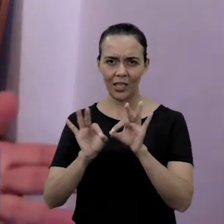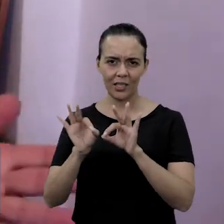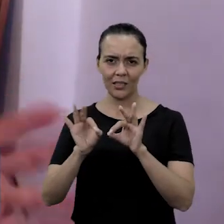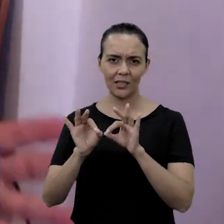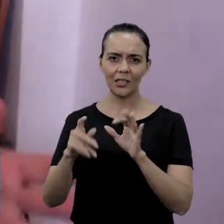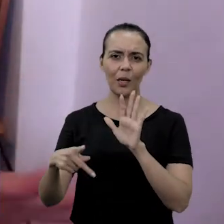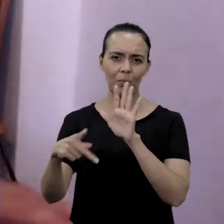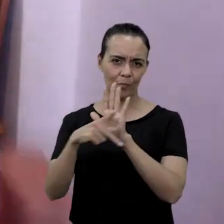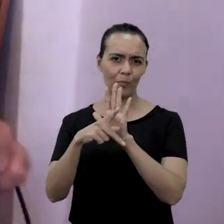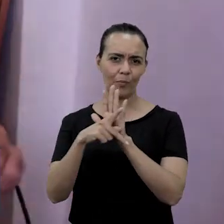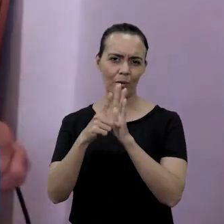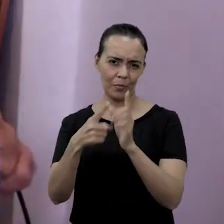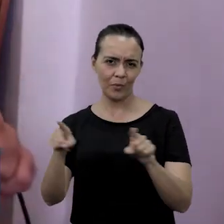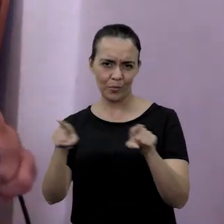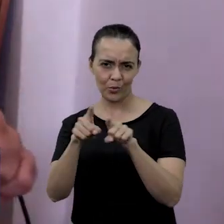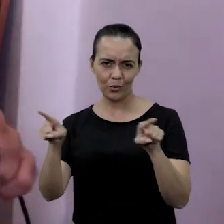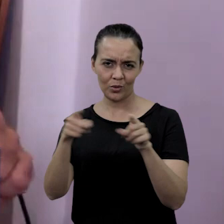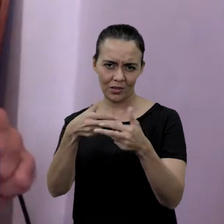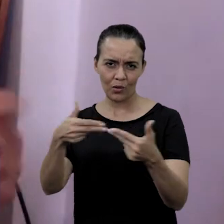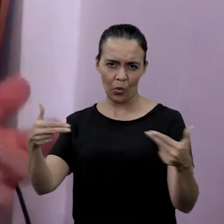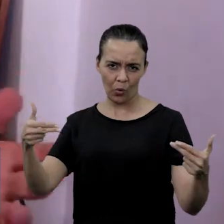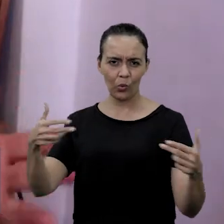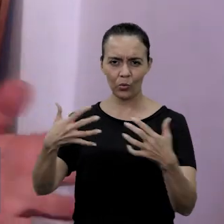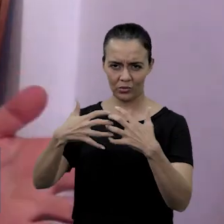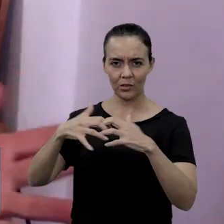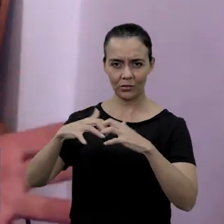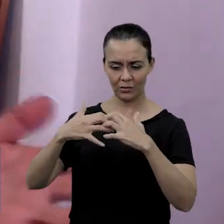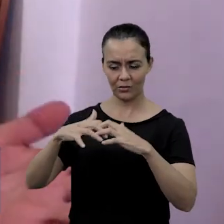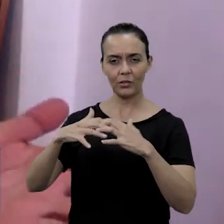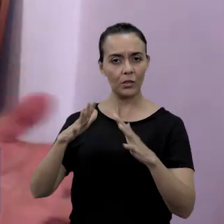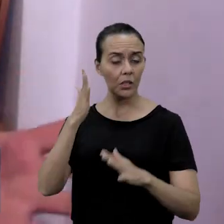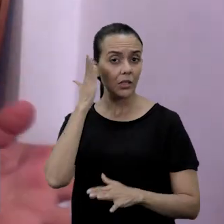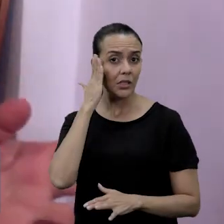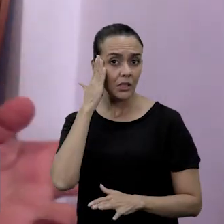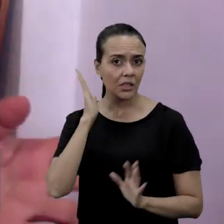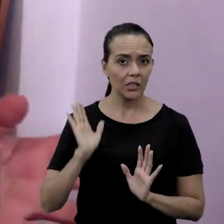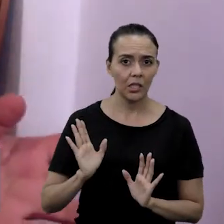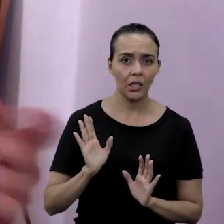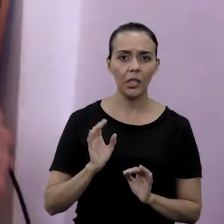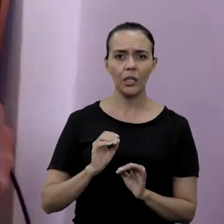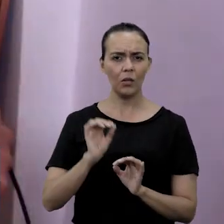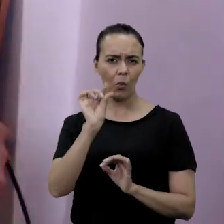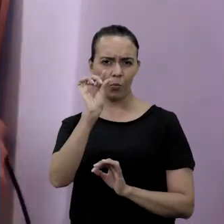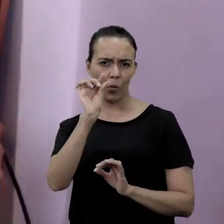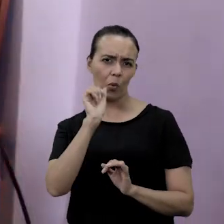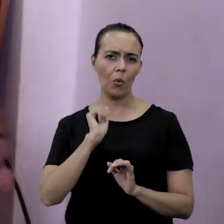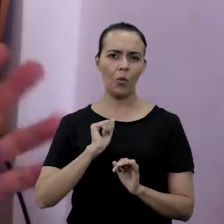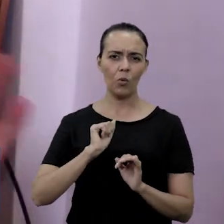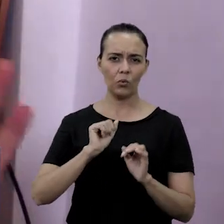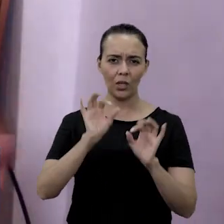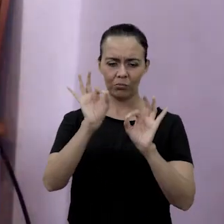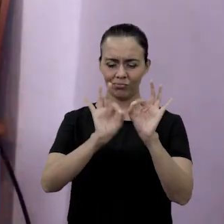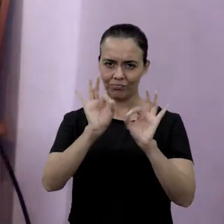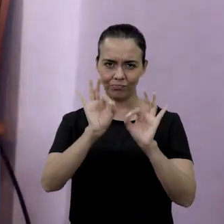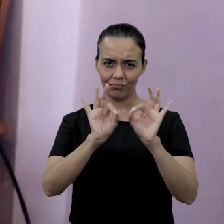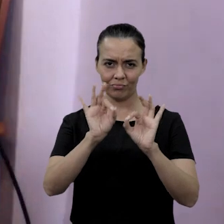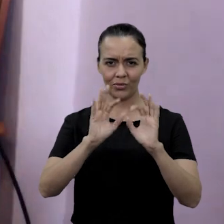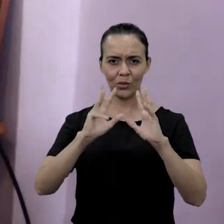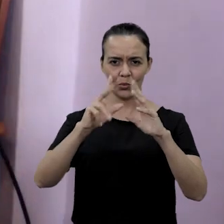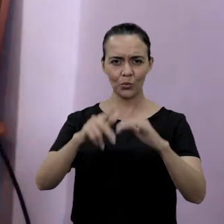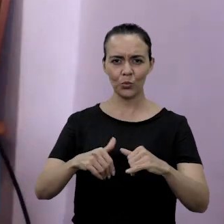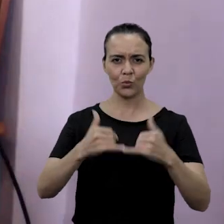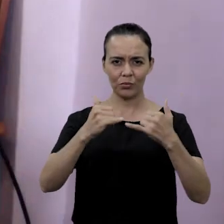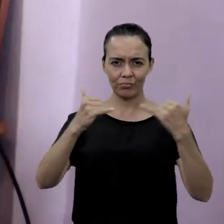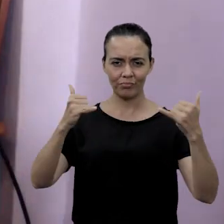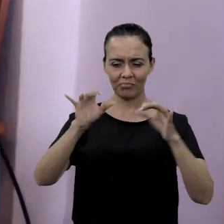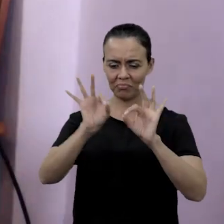eu era músico?" E eu, sei, né, um pouco, era o Pro Tools 3, acho.